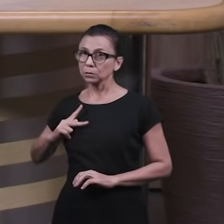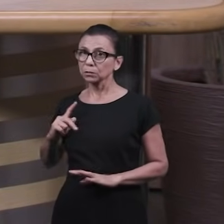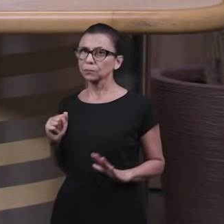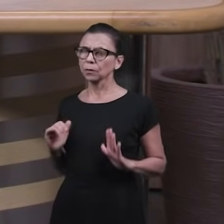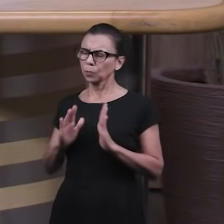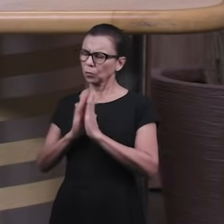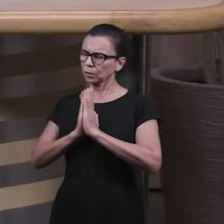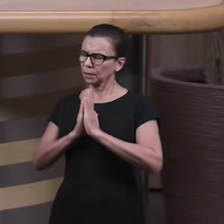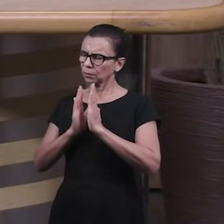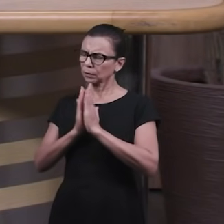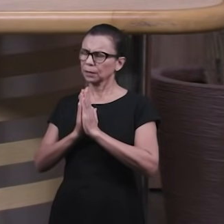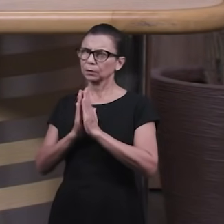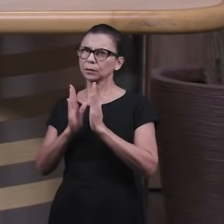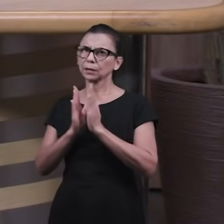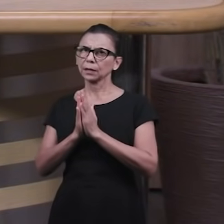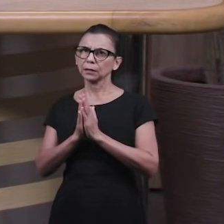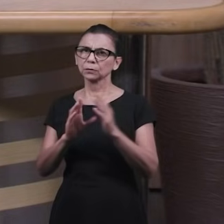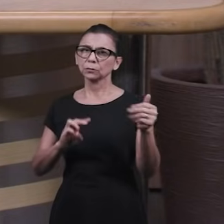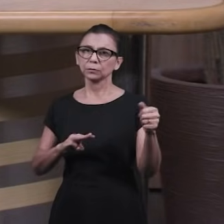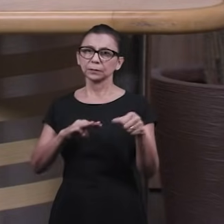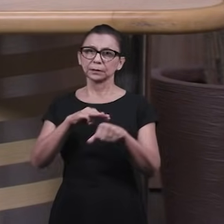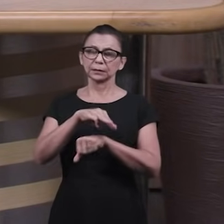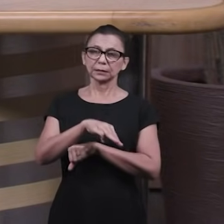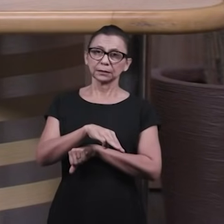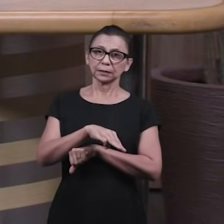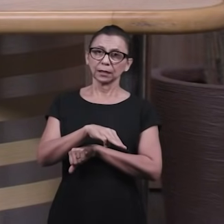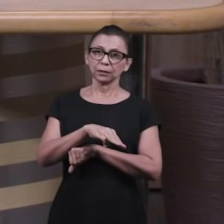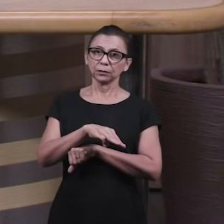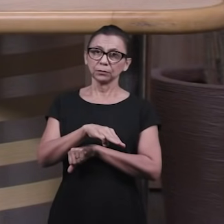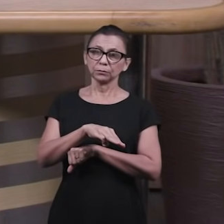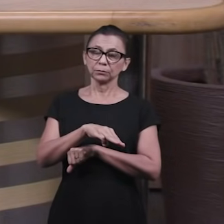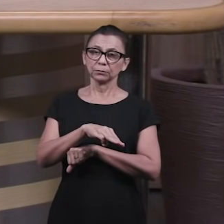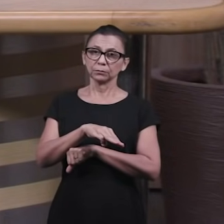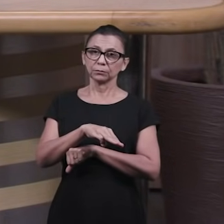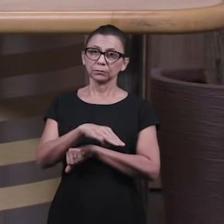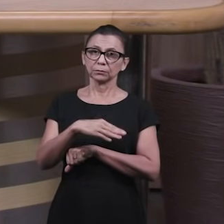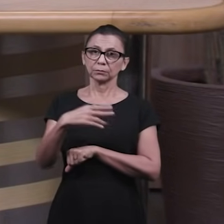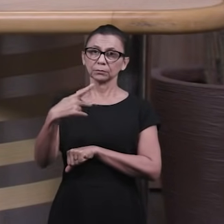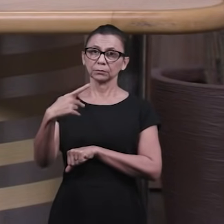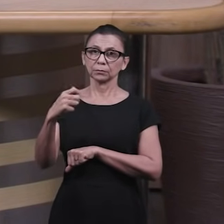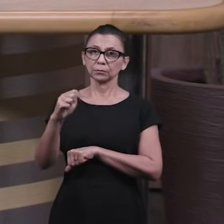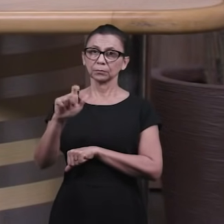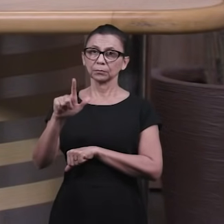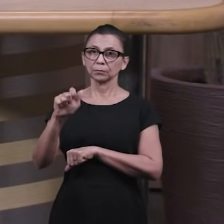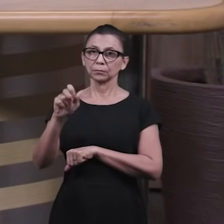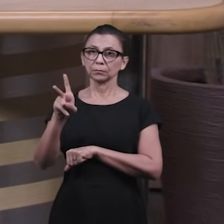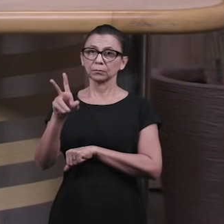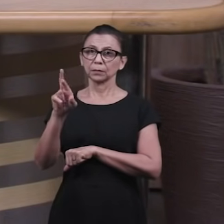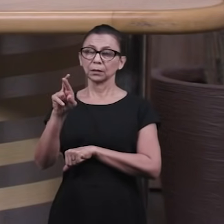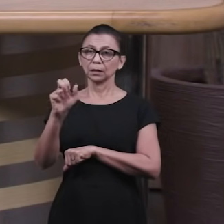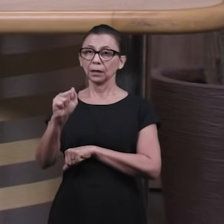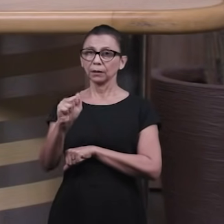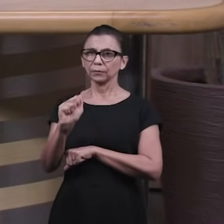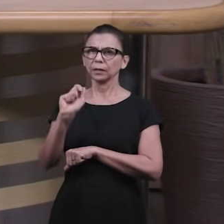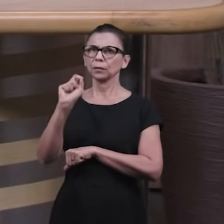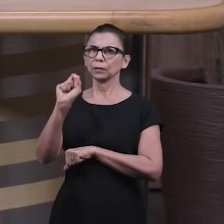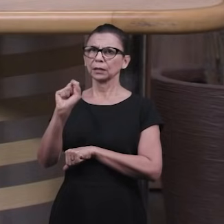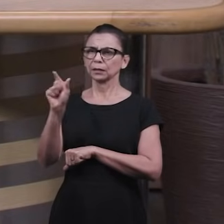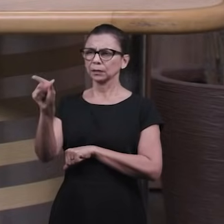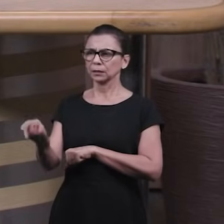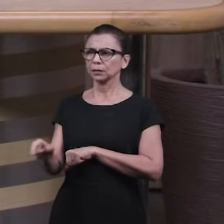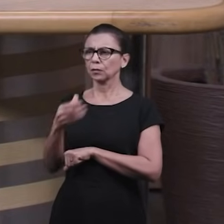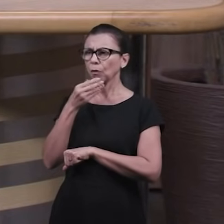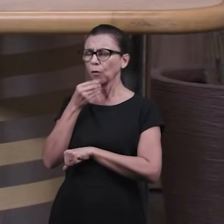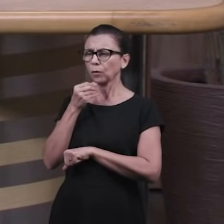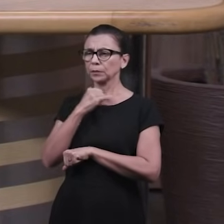e no ministério da palavra. Que é o ministério da palavra? É o ministério daquele varão que João viu.